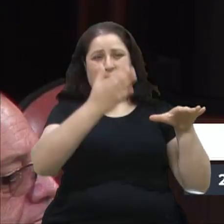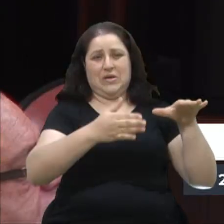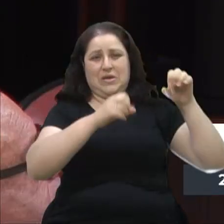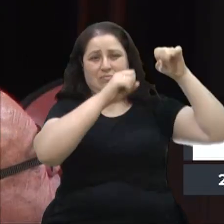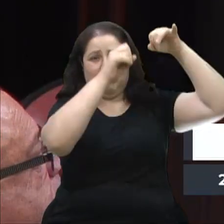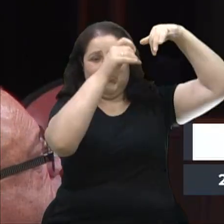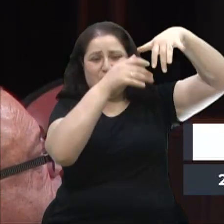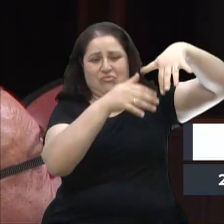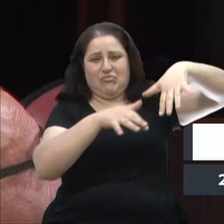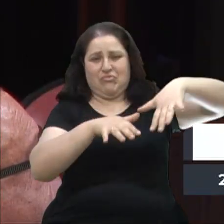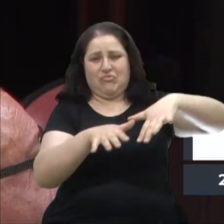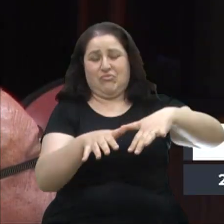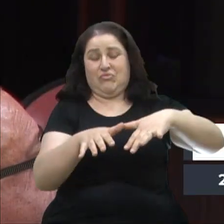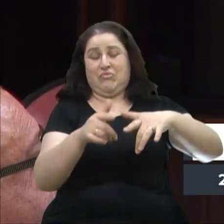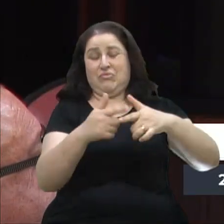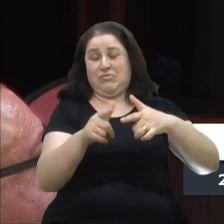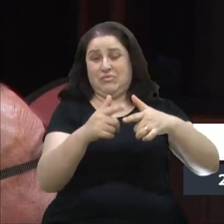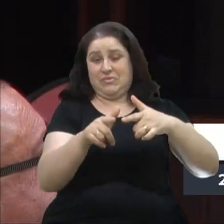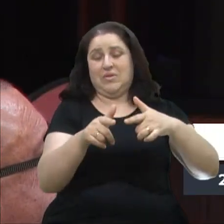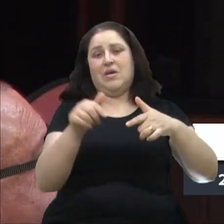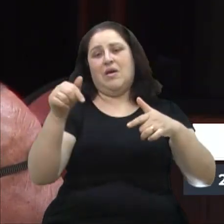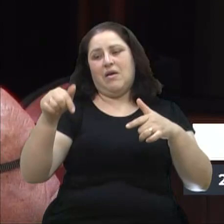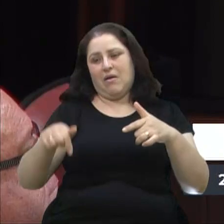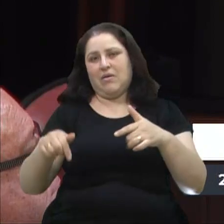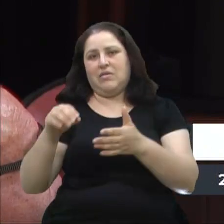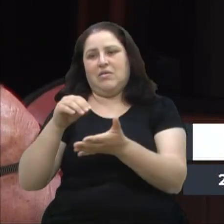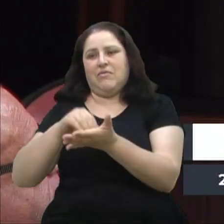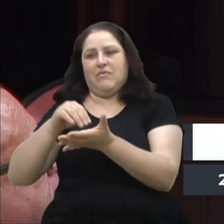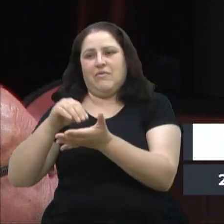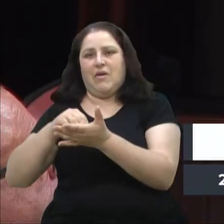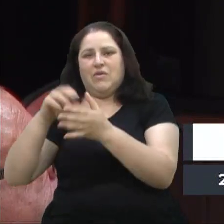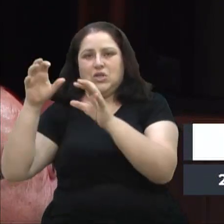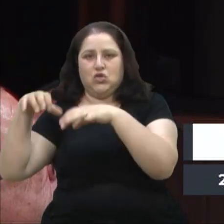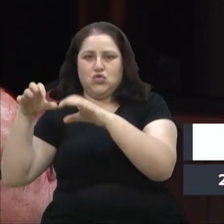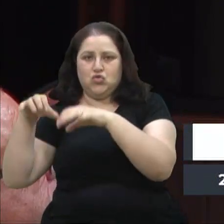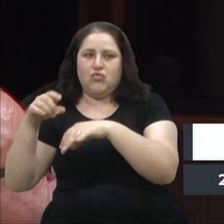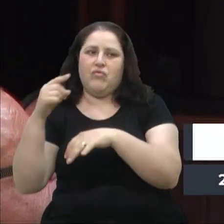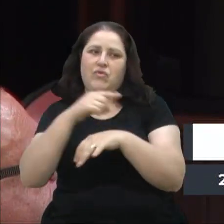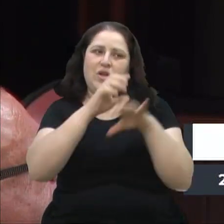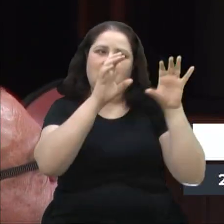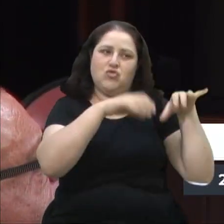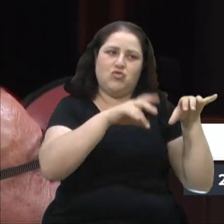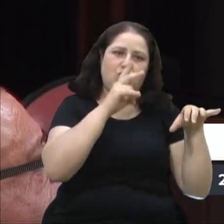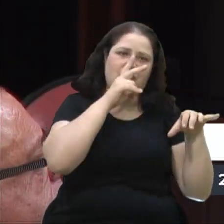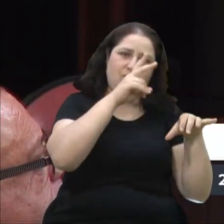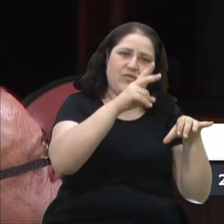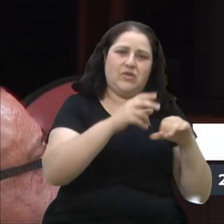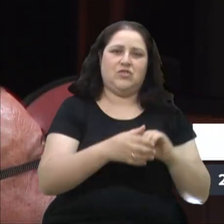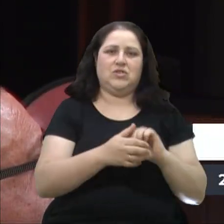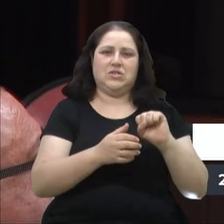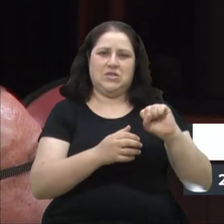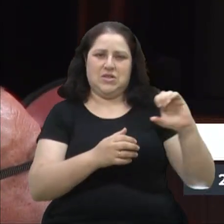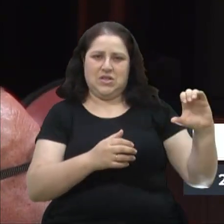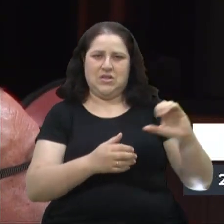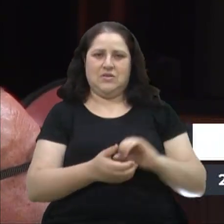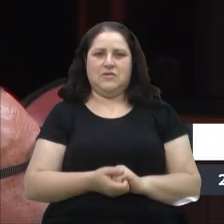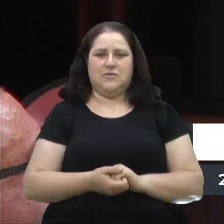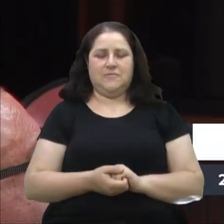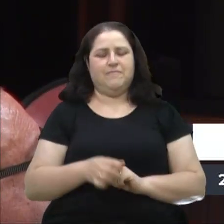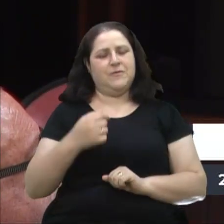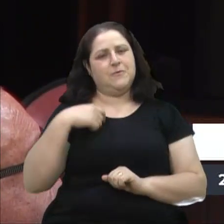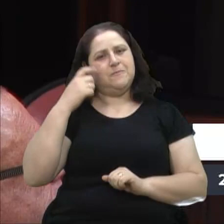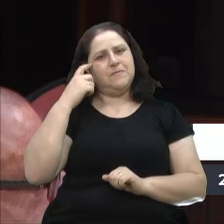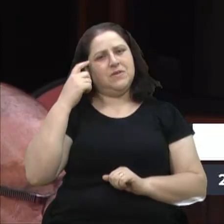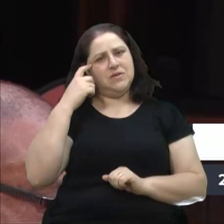lá, e eu questionava e concordaram comigo. Para mim, isso é uma resposta da natureza.